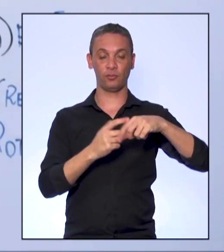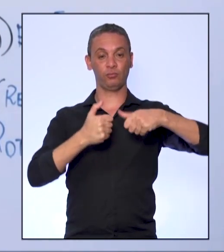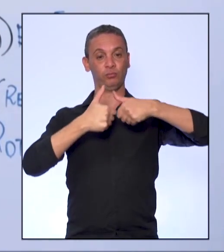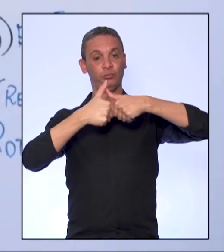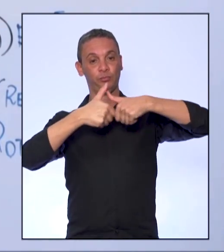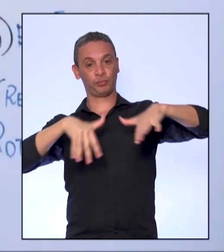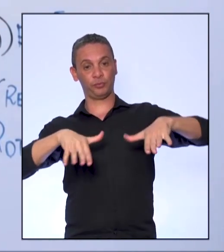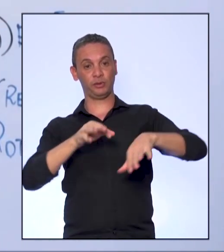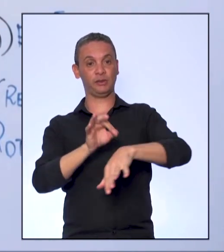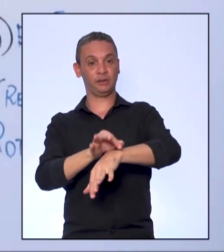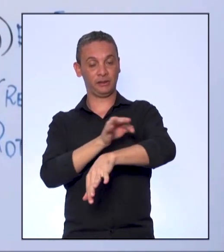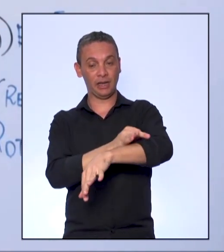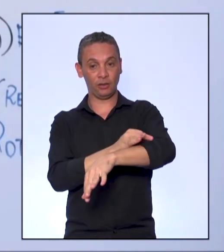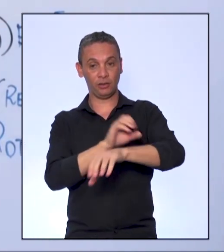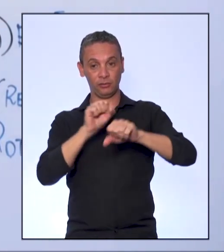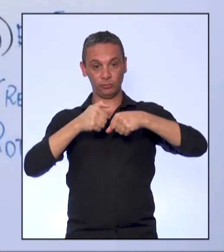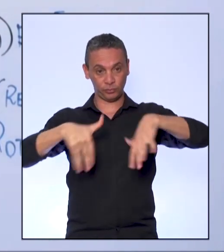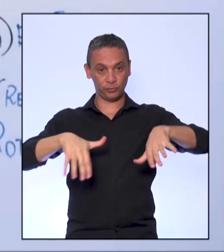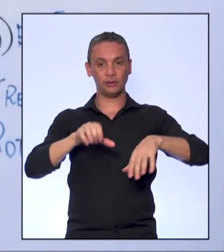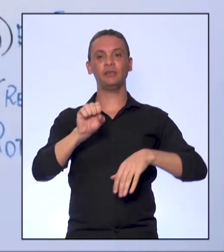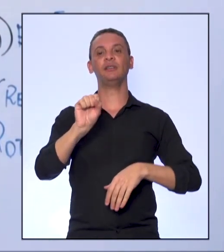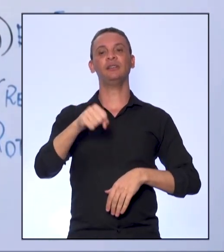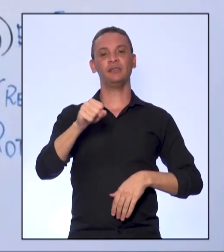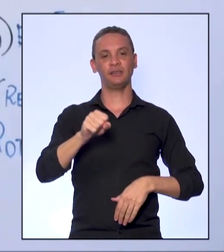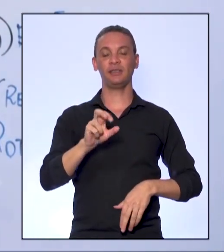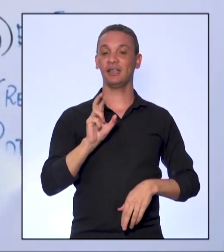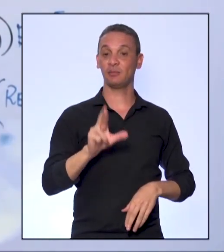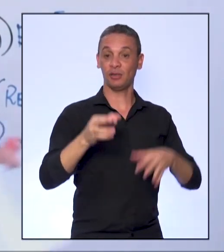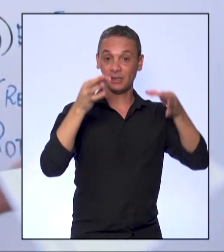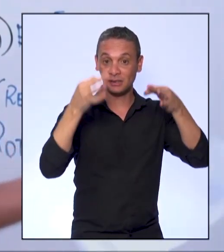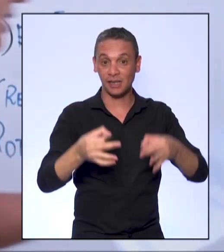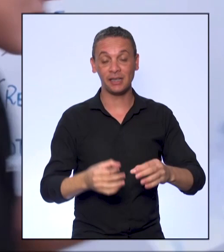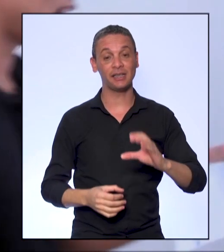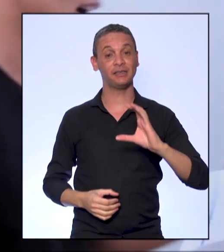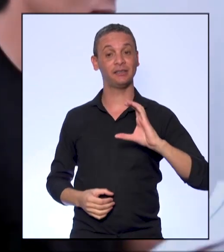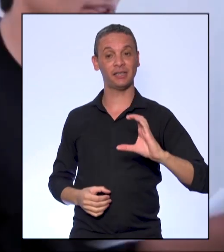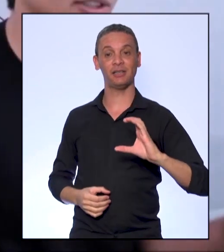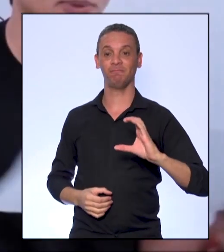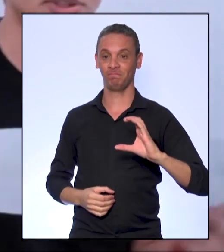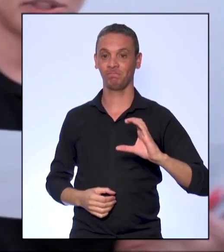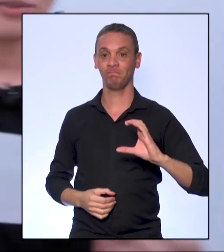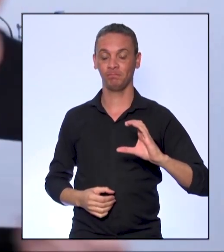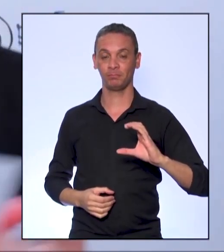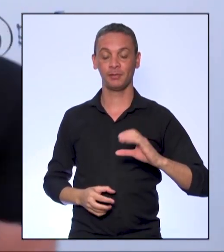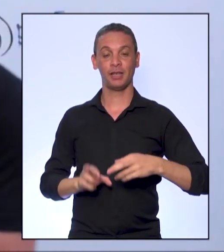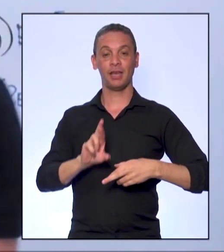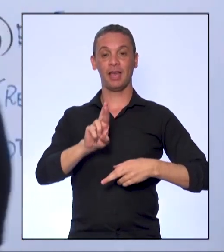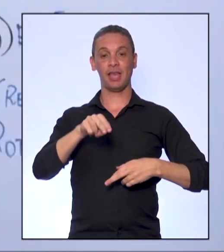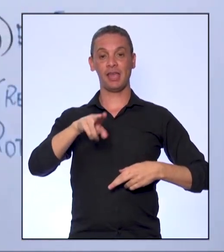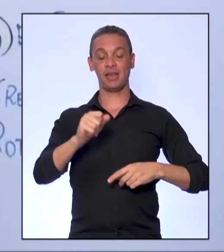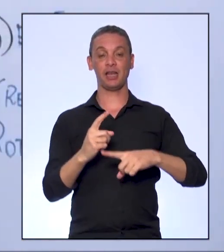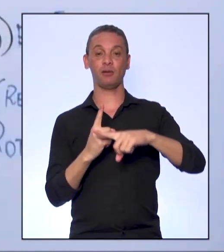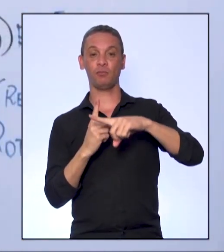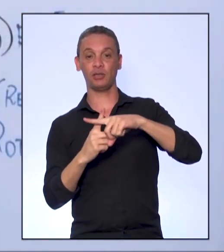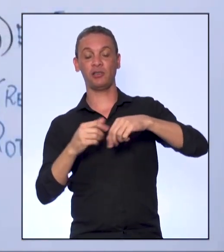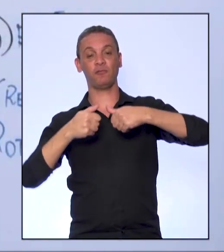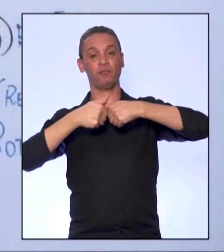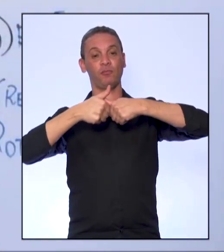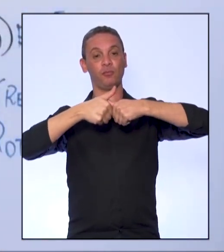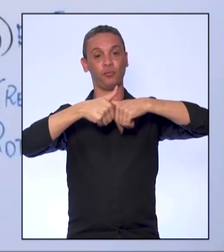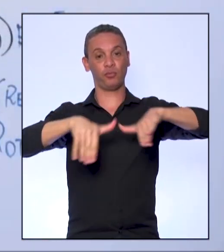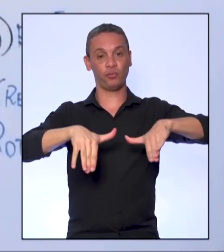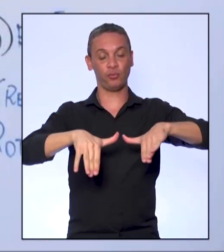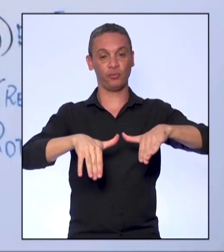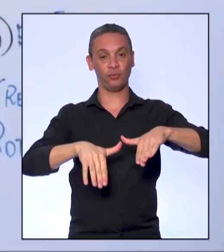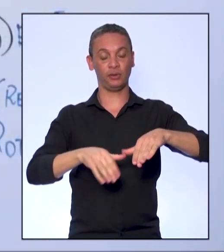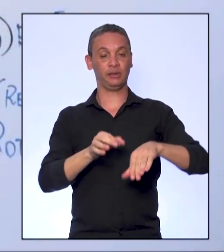célula hospedeira? Sim, é essa a alternativa correta. A fita de RNA com senso positivo já é um mensageiro na célula